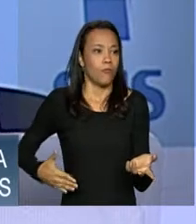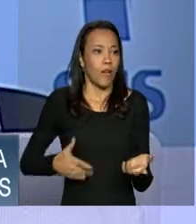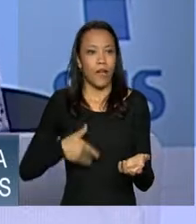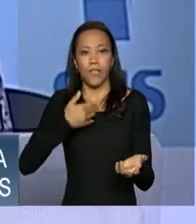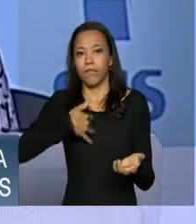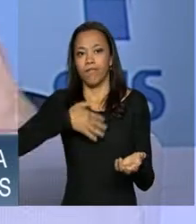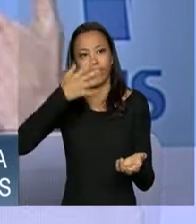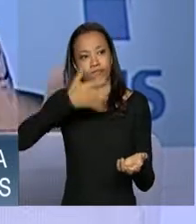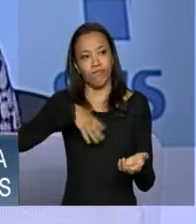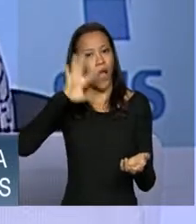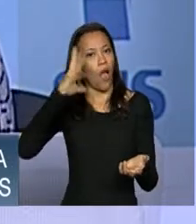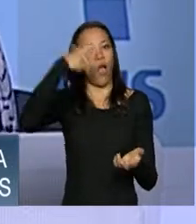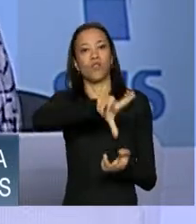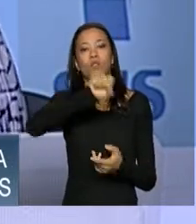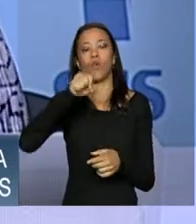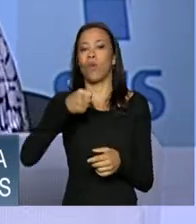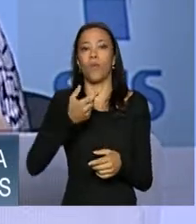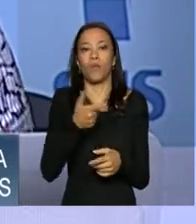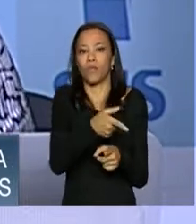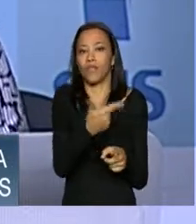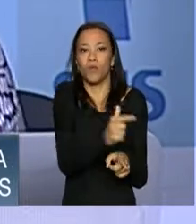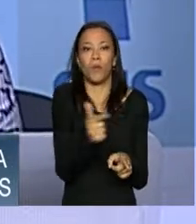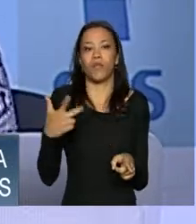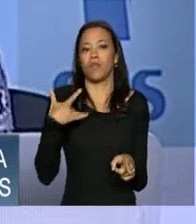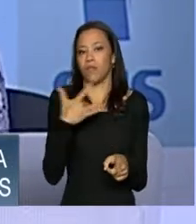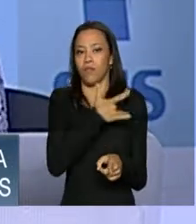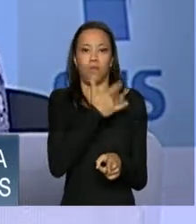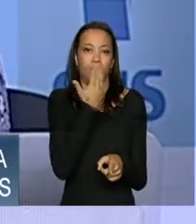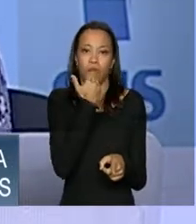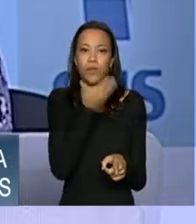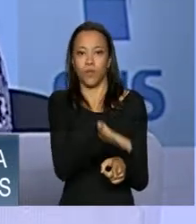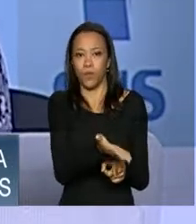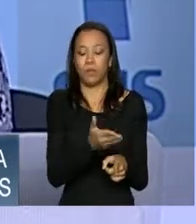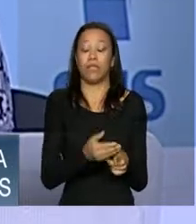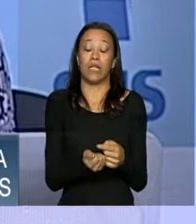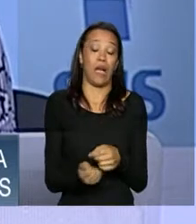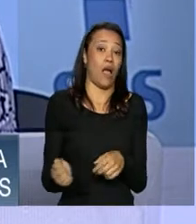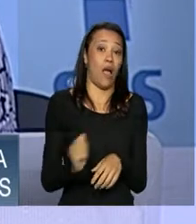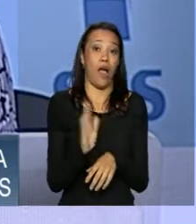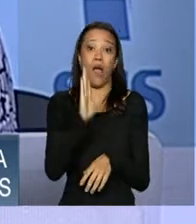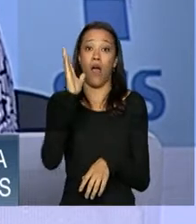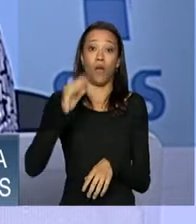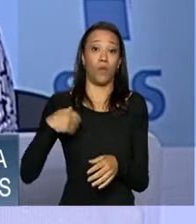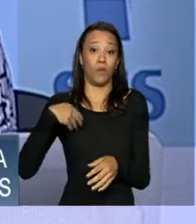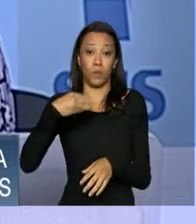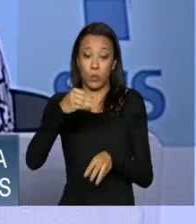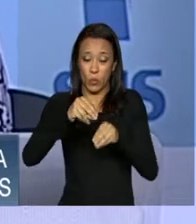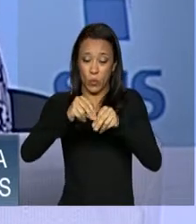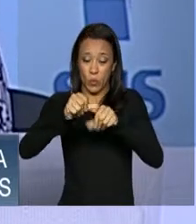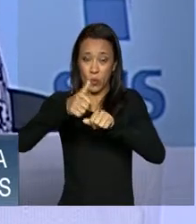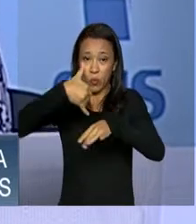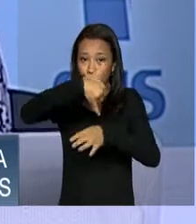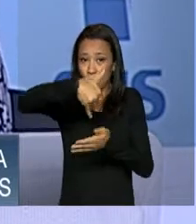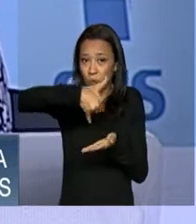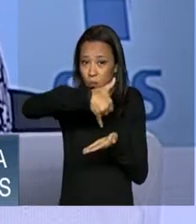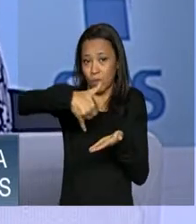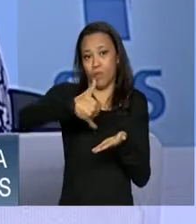uma escolha não saudável, com alto teor calórico e baixo, e alto, elevado teor de gordura. Um